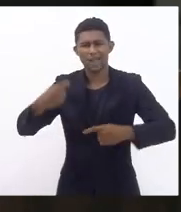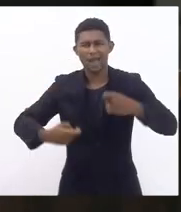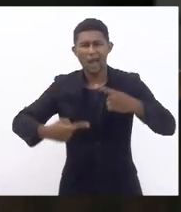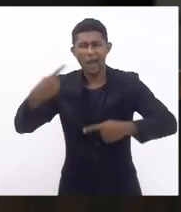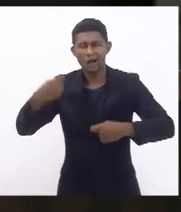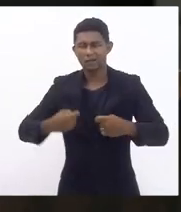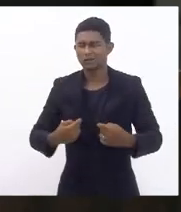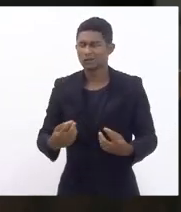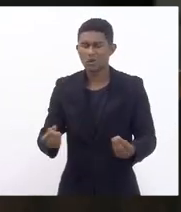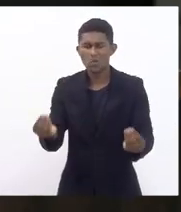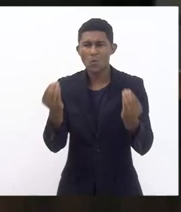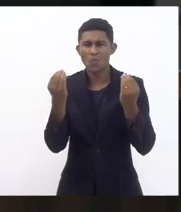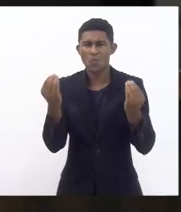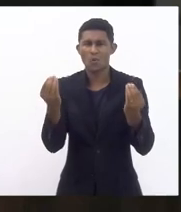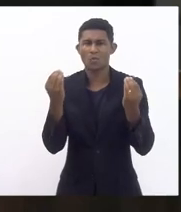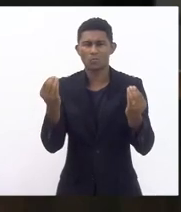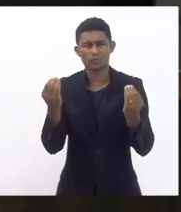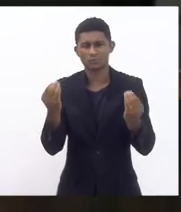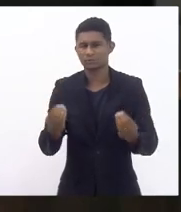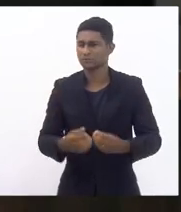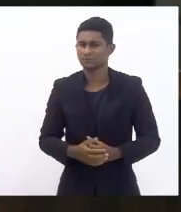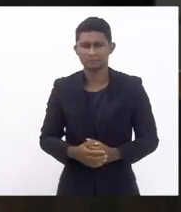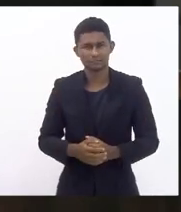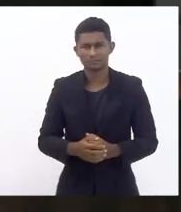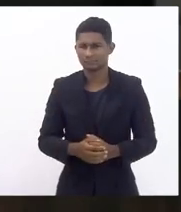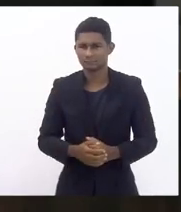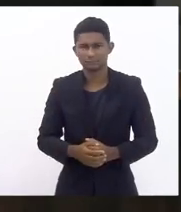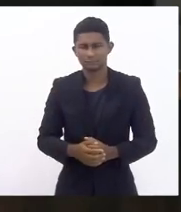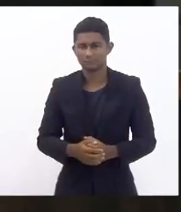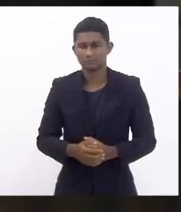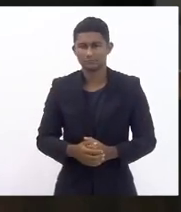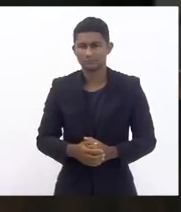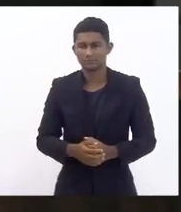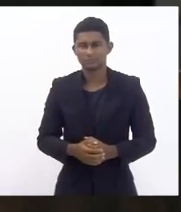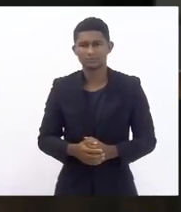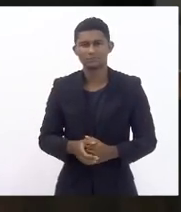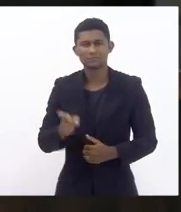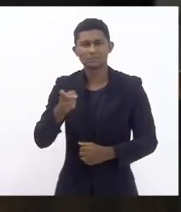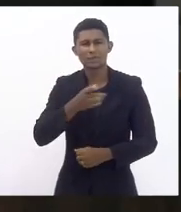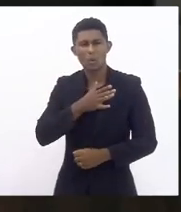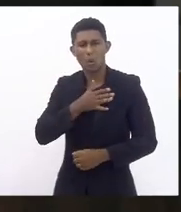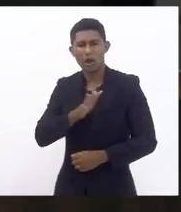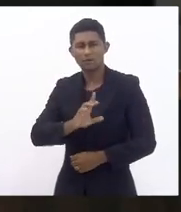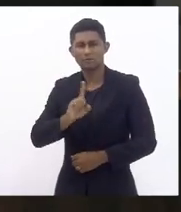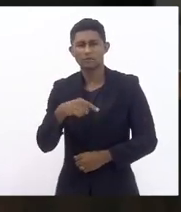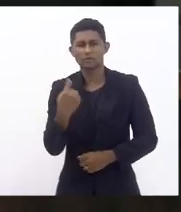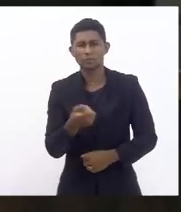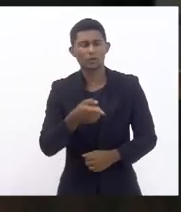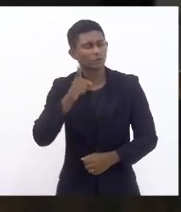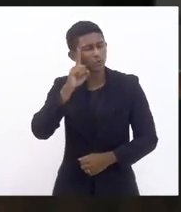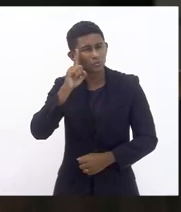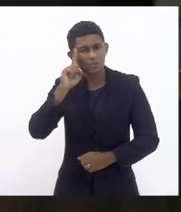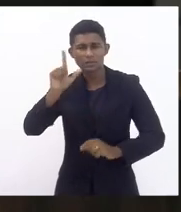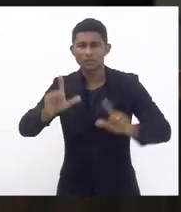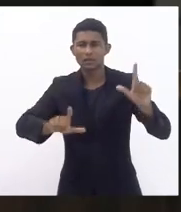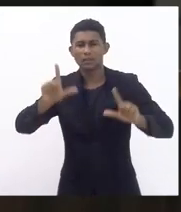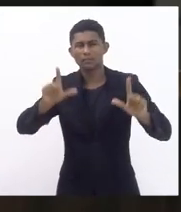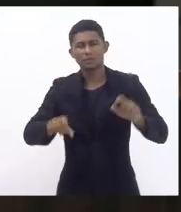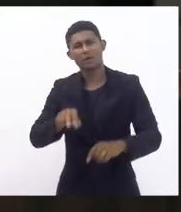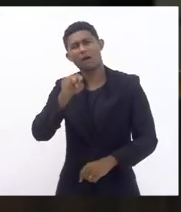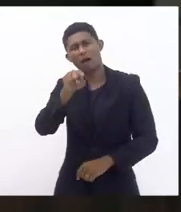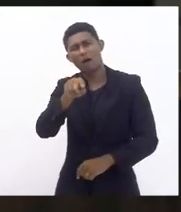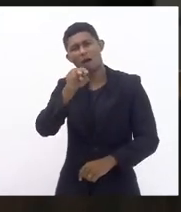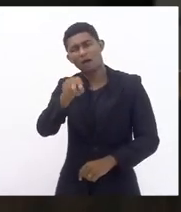nada. Nada justifica a atrocidade que nós estamos assistindo todos os dias.